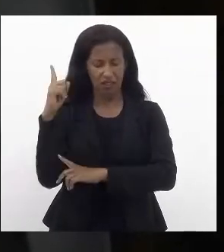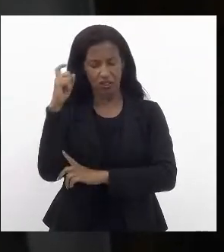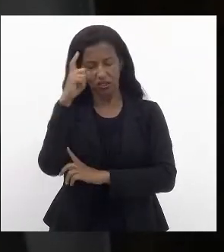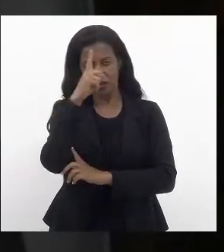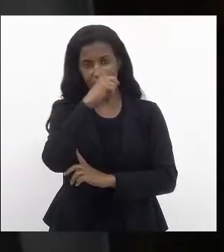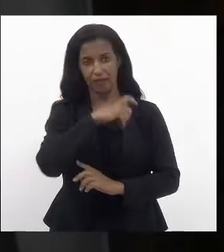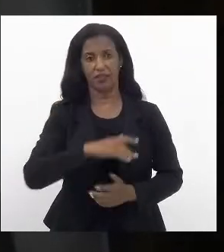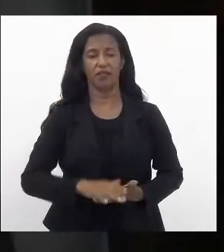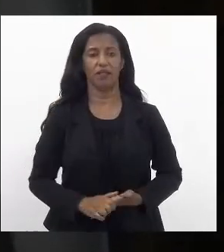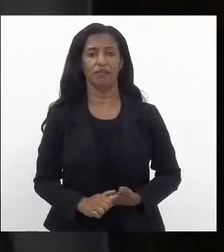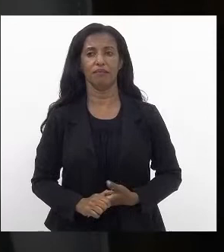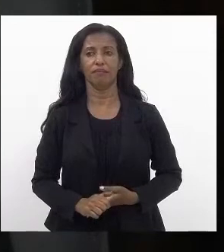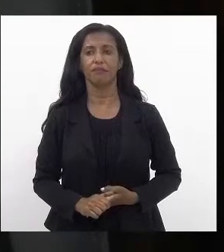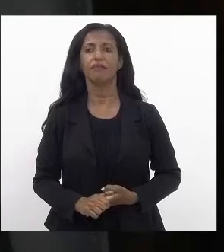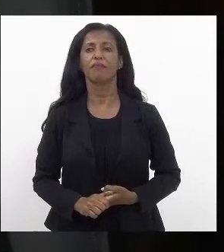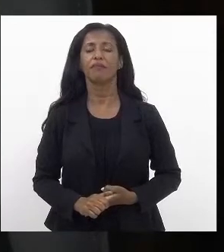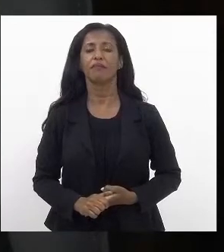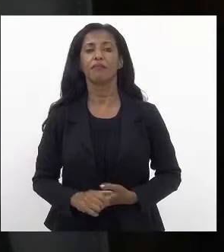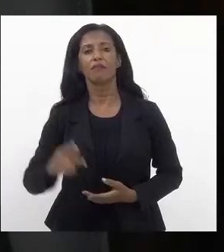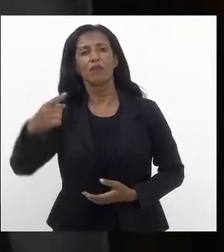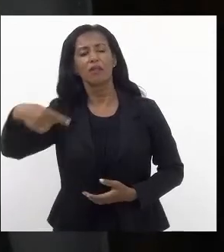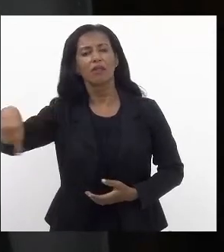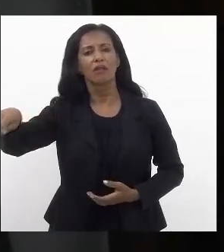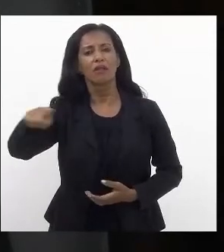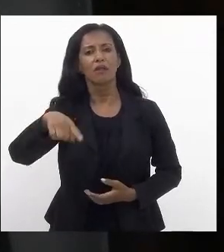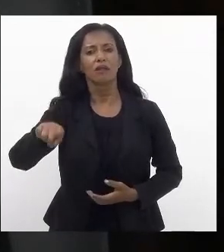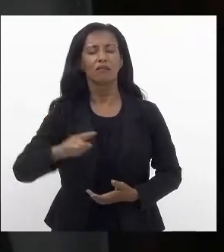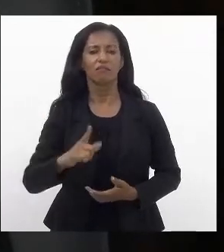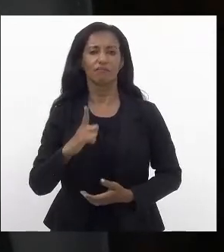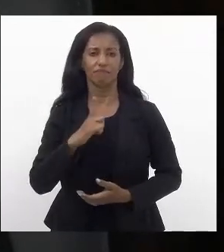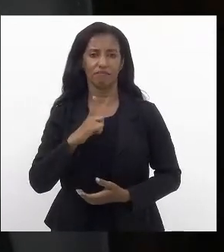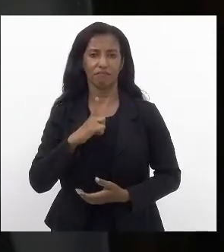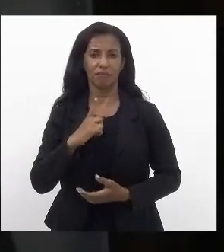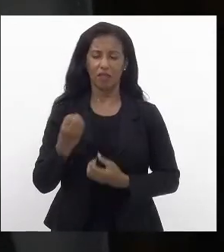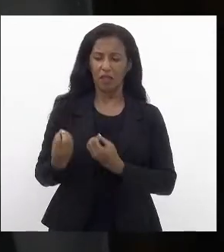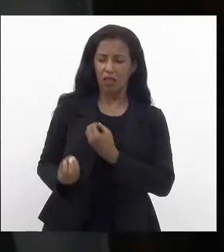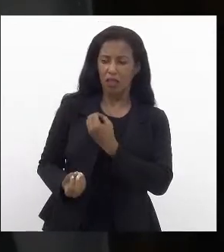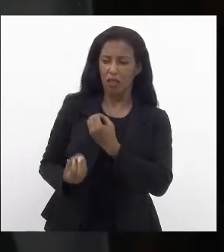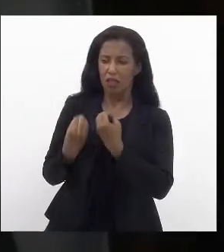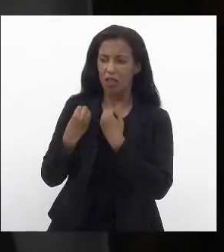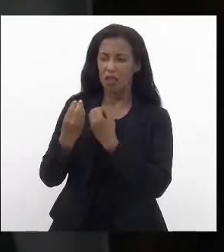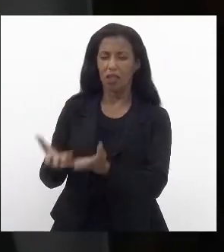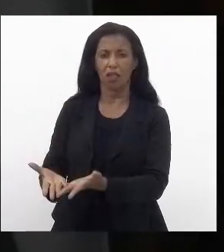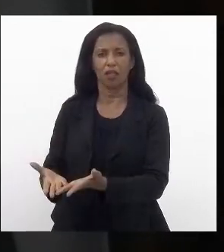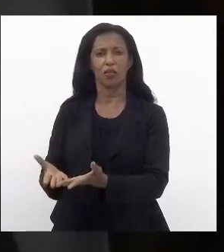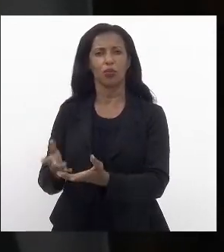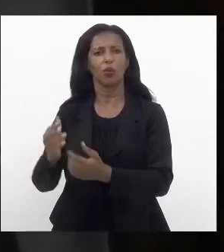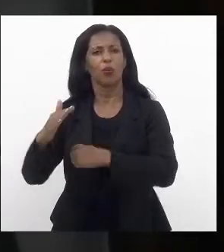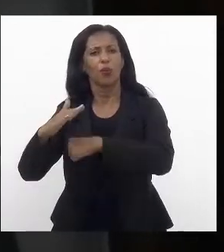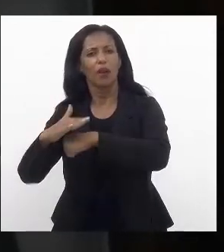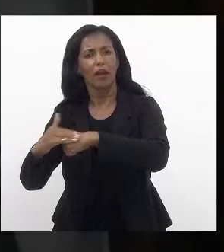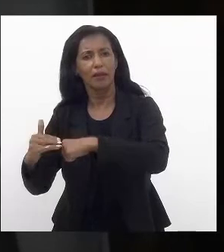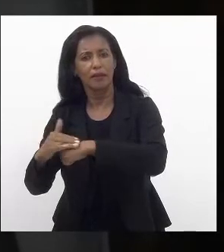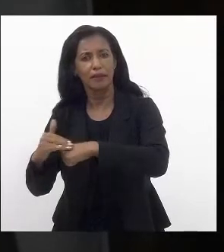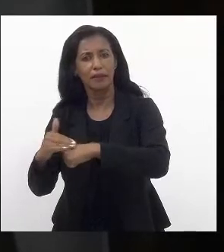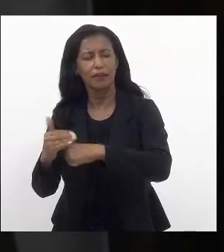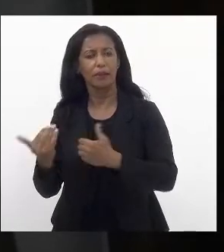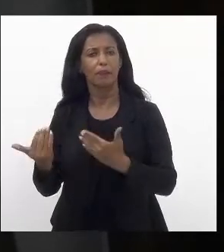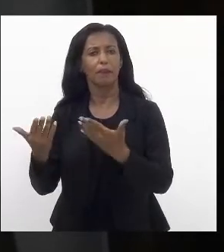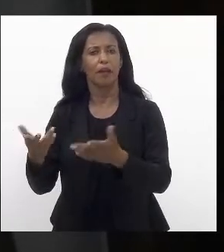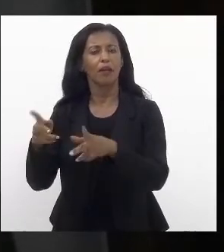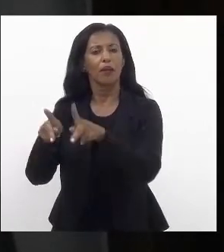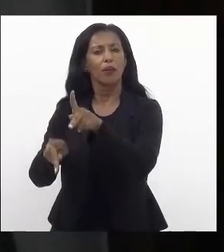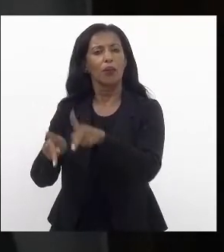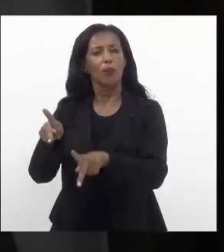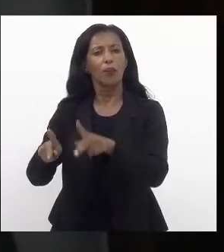difíceis. Vocês estão dando um carinho para o